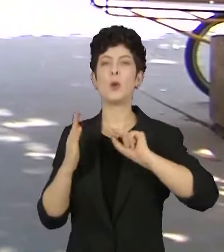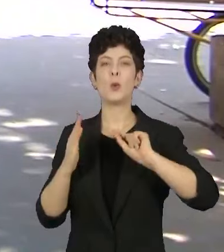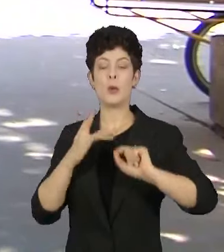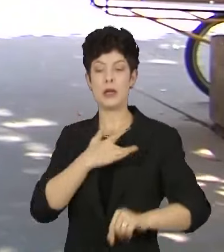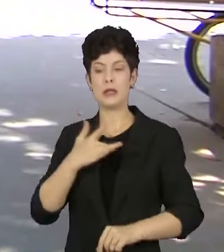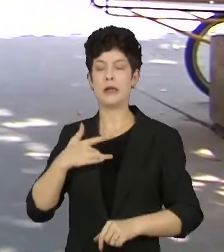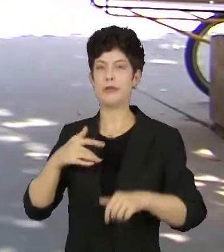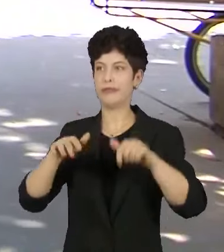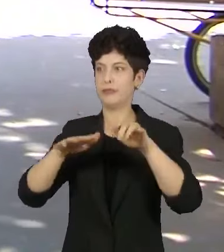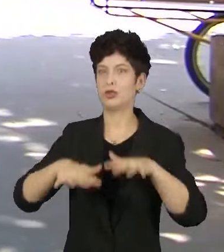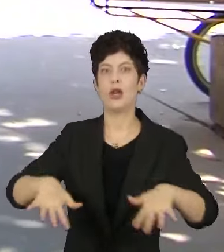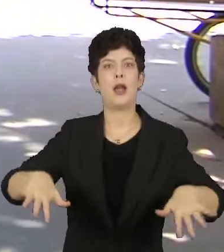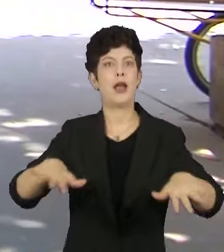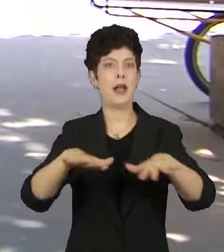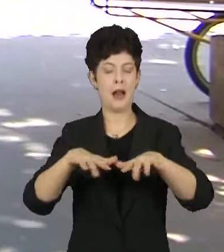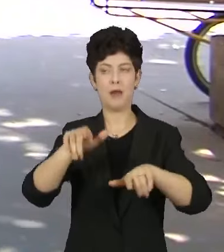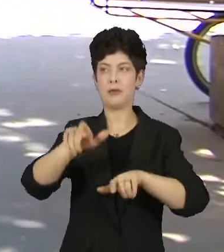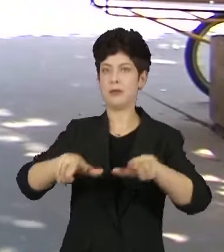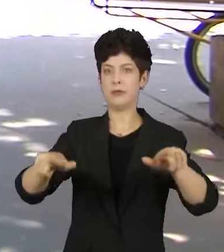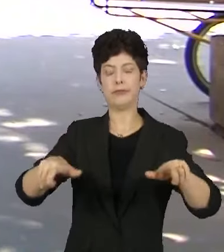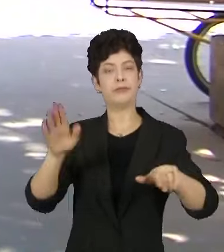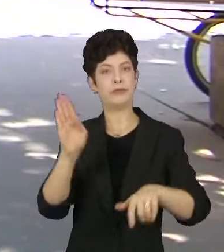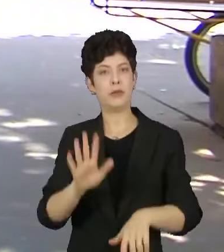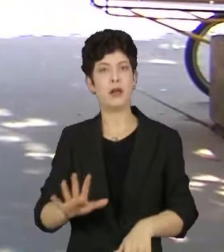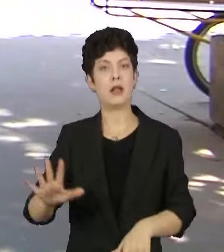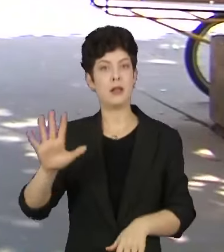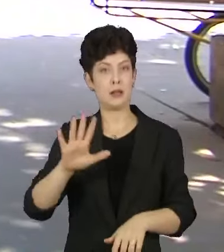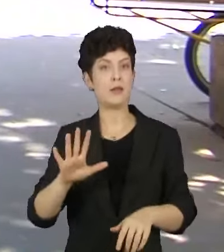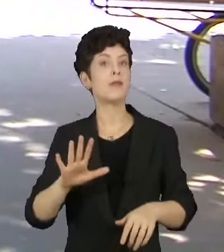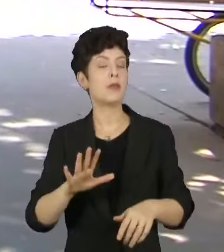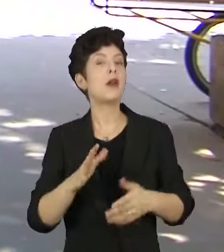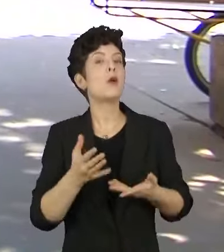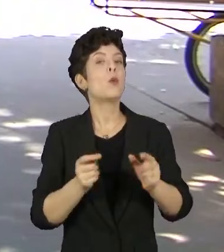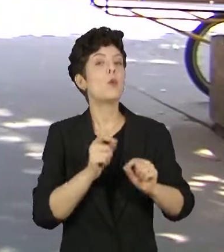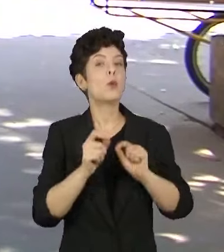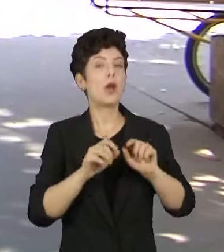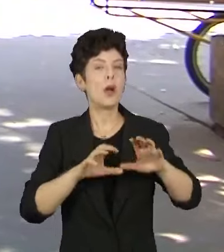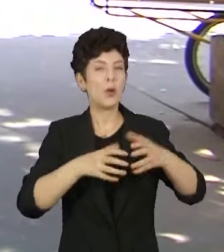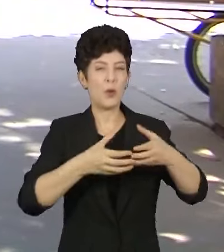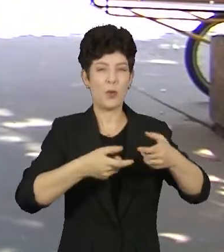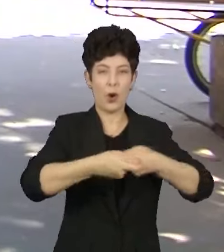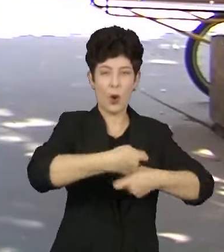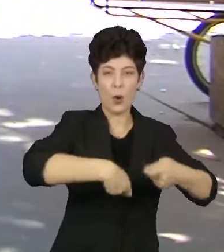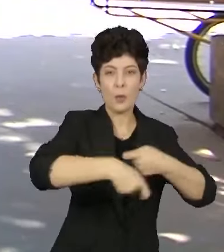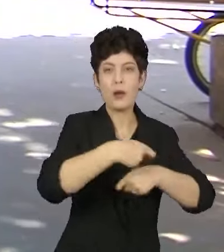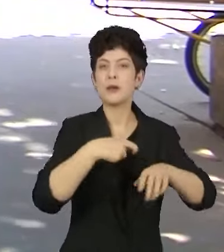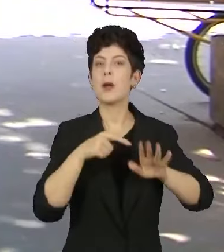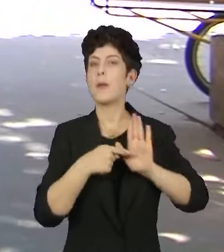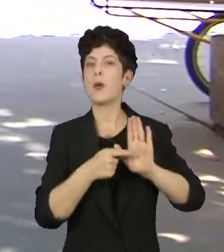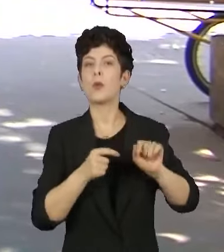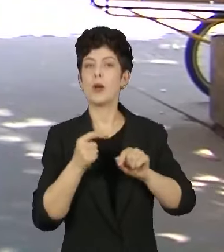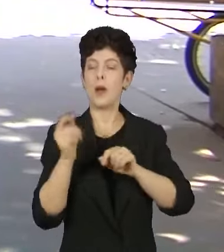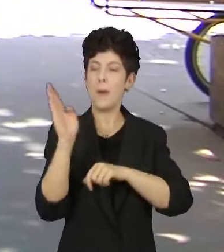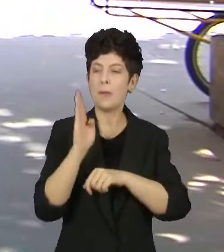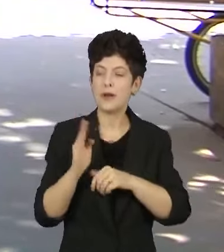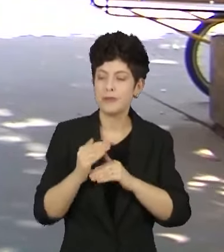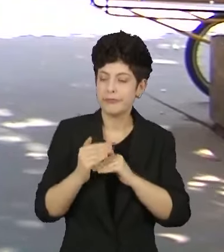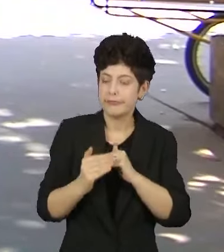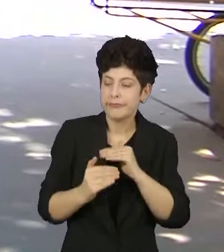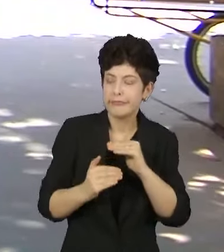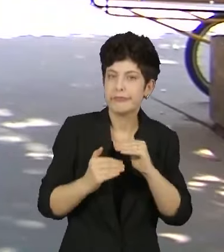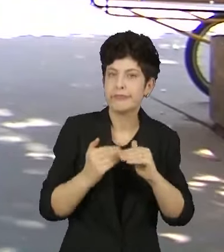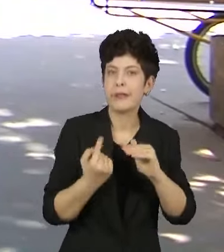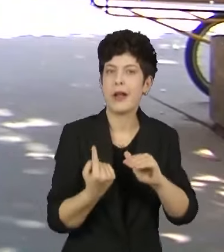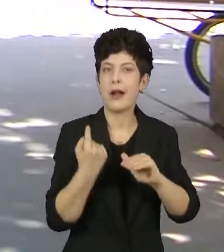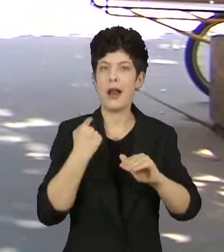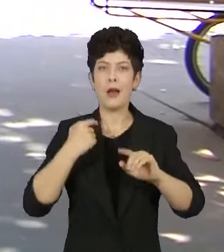saúde pública. Segundo dados da Confederação Nacional do Comércio, o brasileiro está lentamente recuperando a renda depois